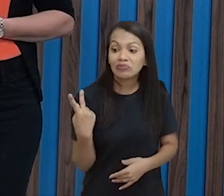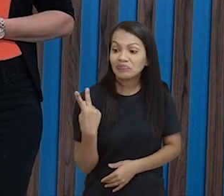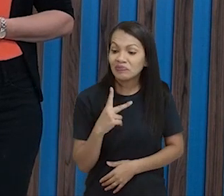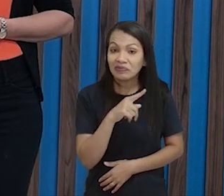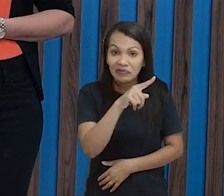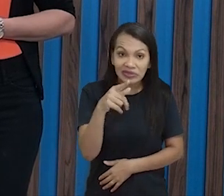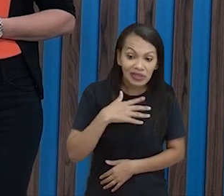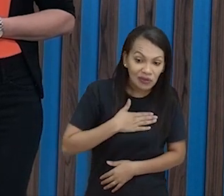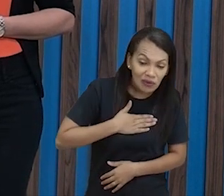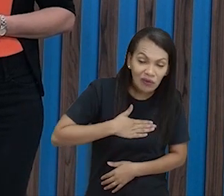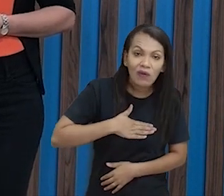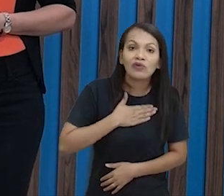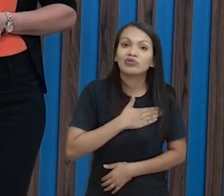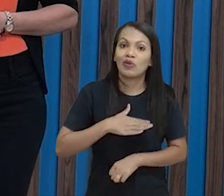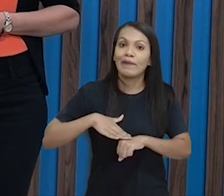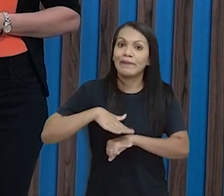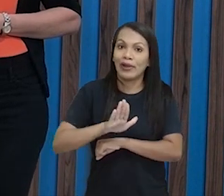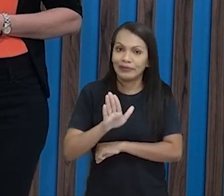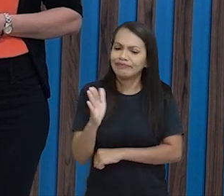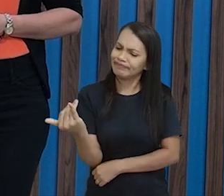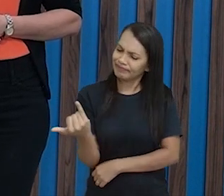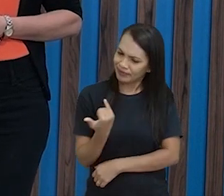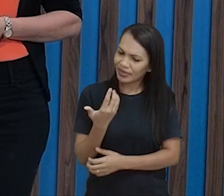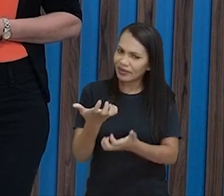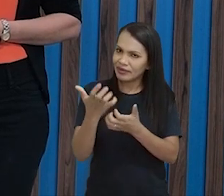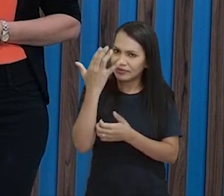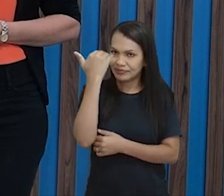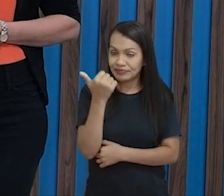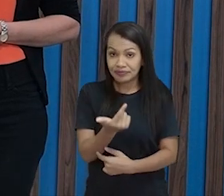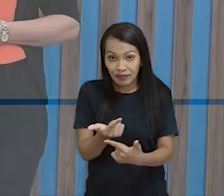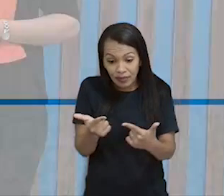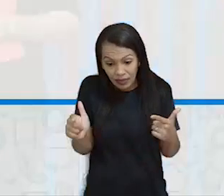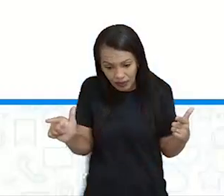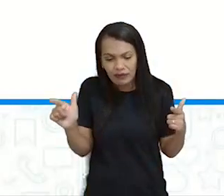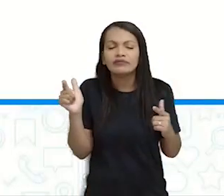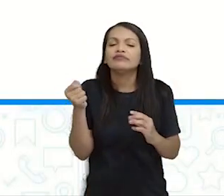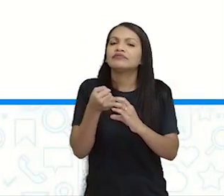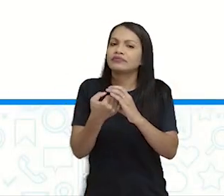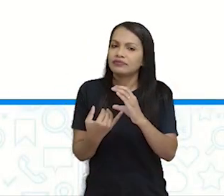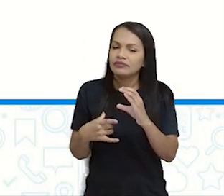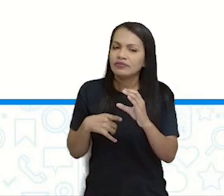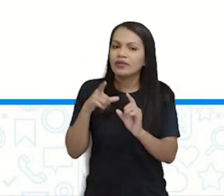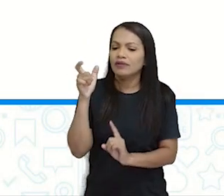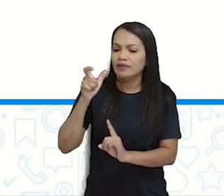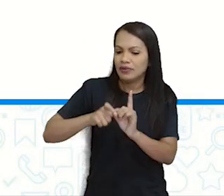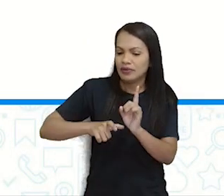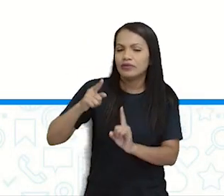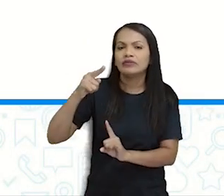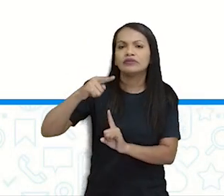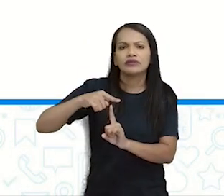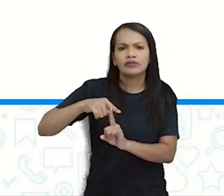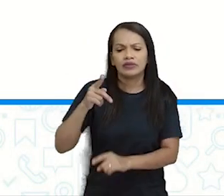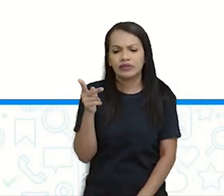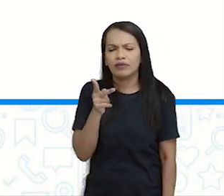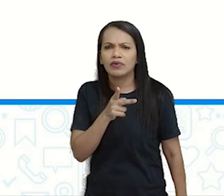saber, tá? E aí, uma outra característica, existem os personagens tipo,